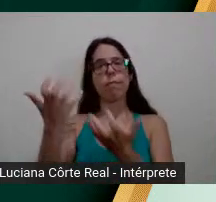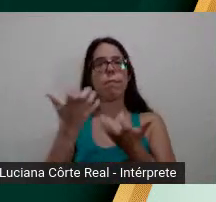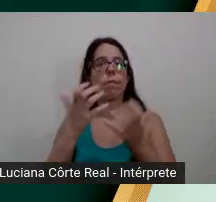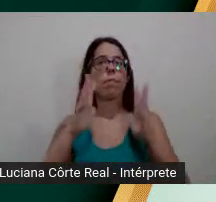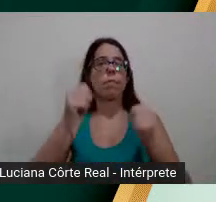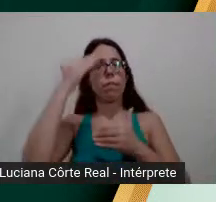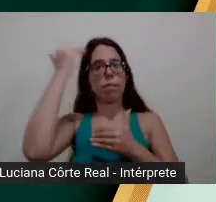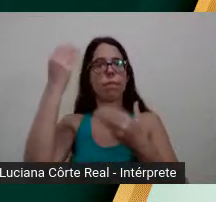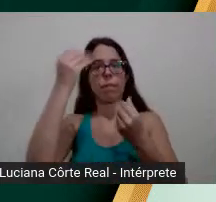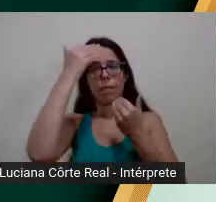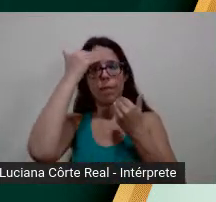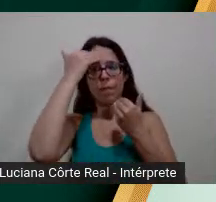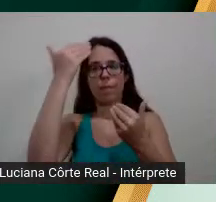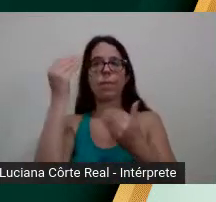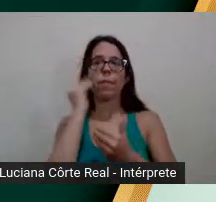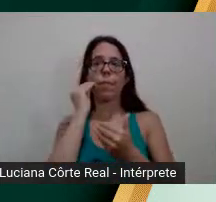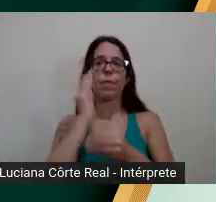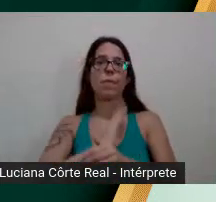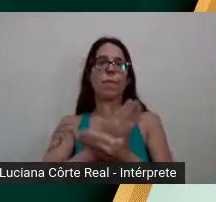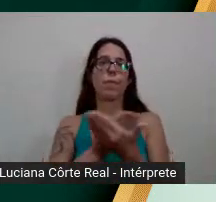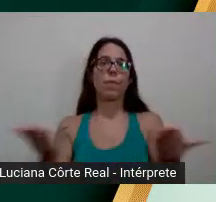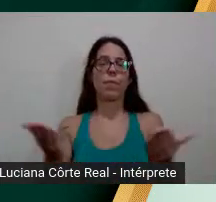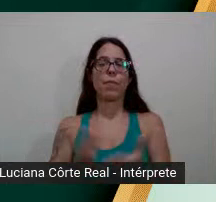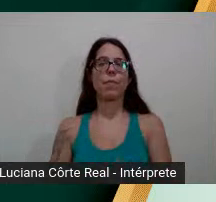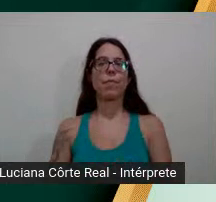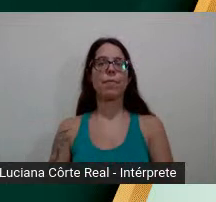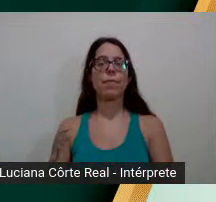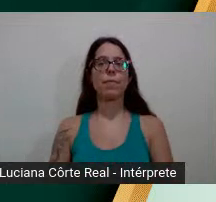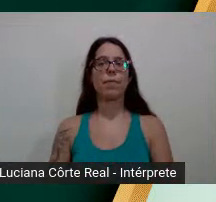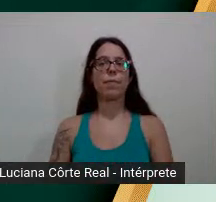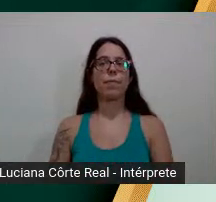obrigado, um beijo no coração de vocês.